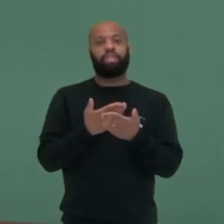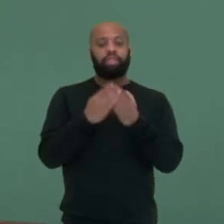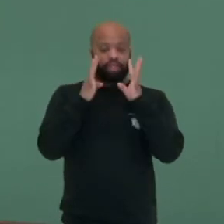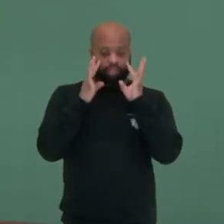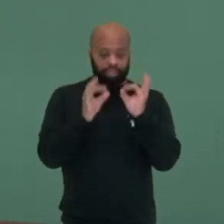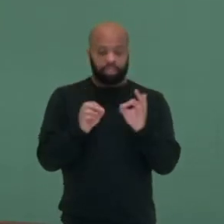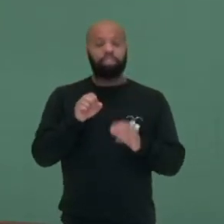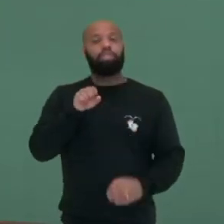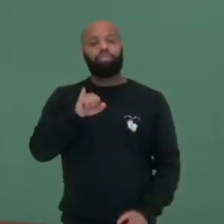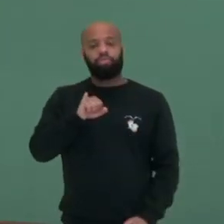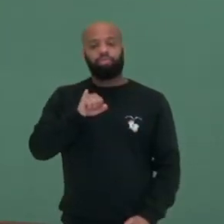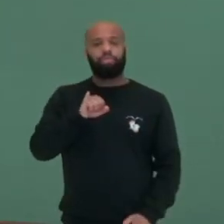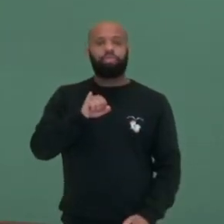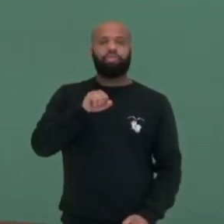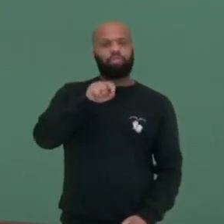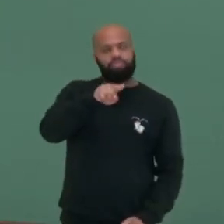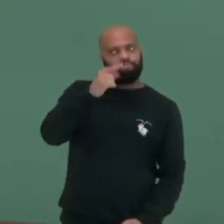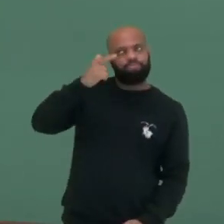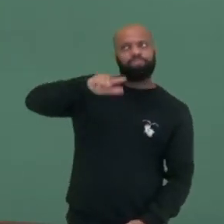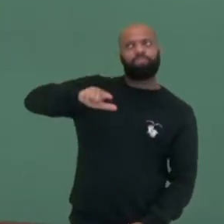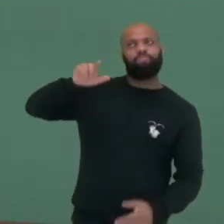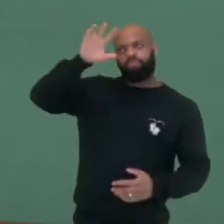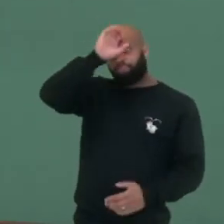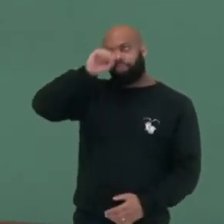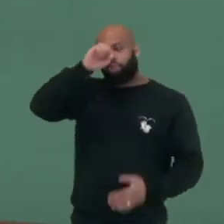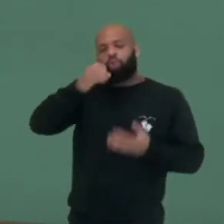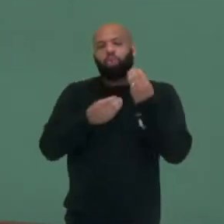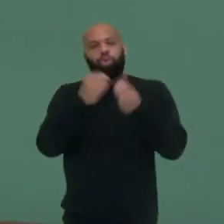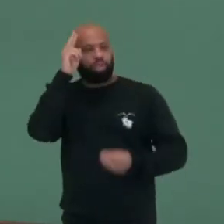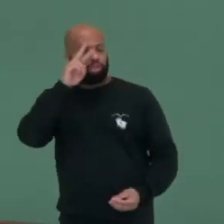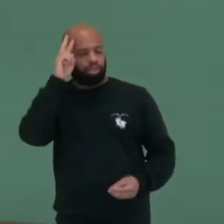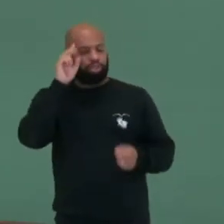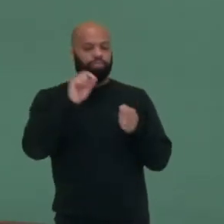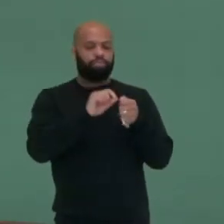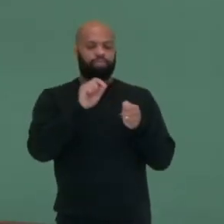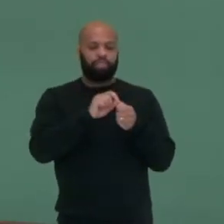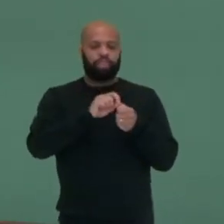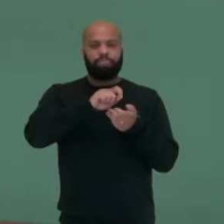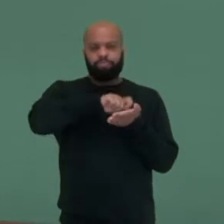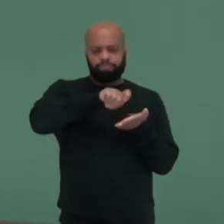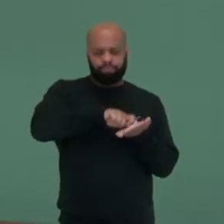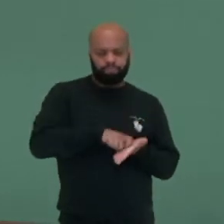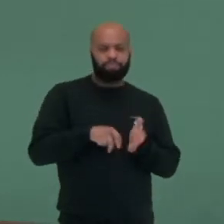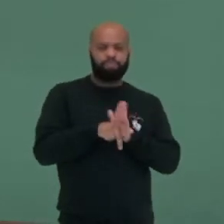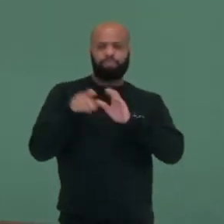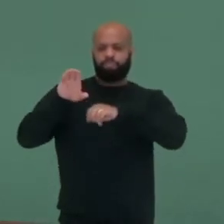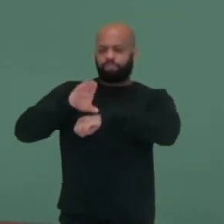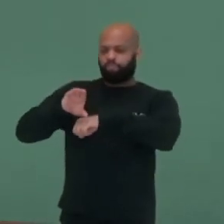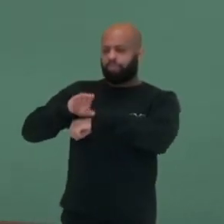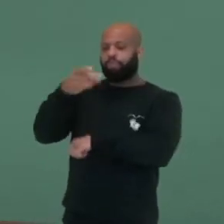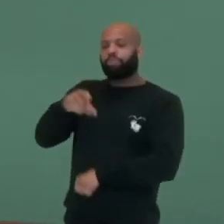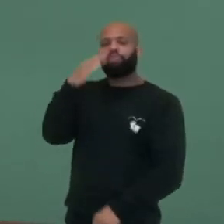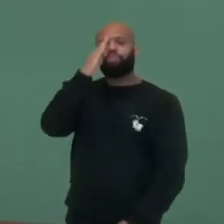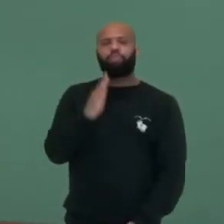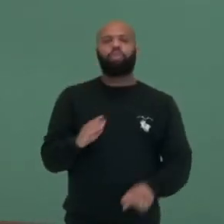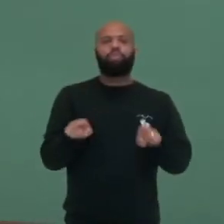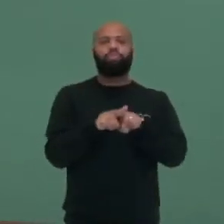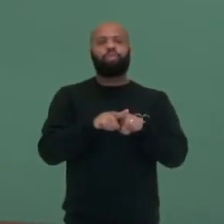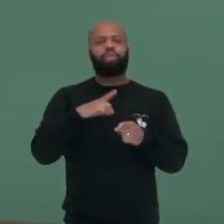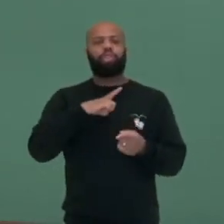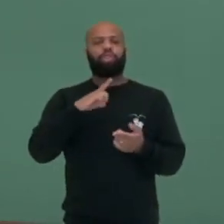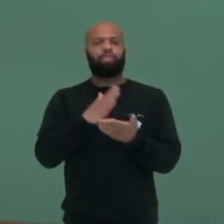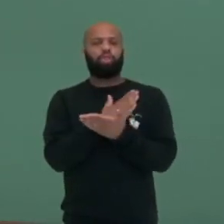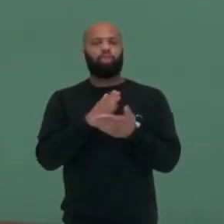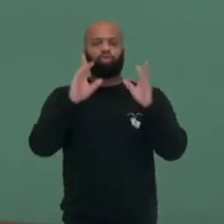nós debatermos um pouquinho da história de como foi feita a atual Constituição do Brasil e alguns dos direitos